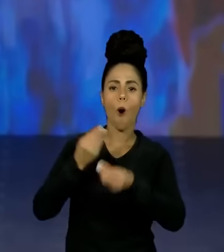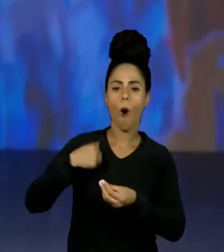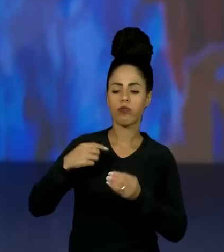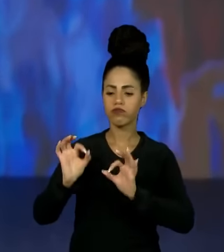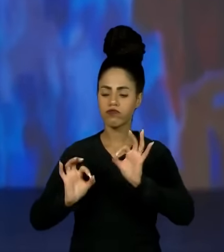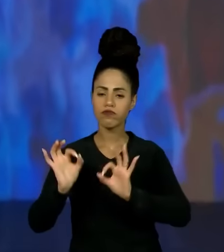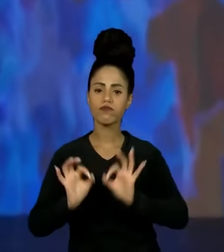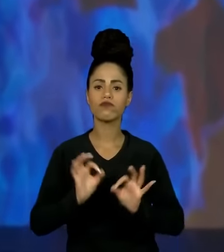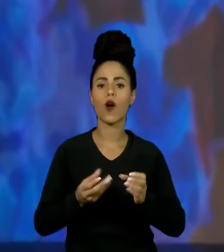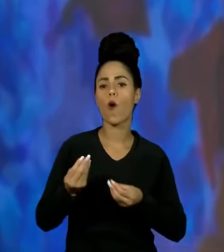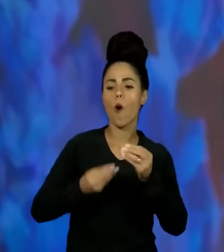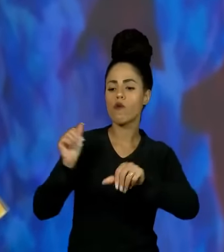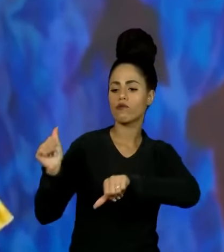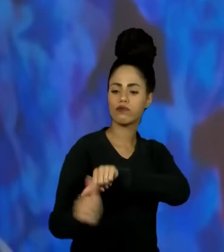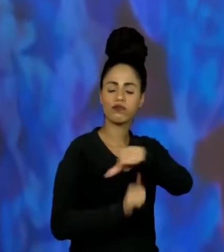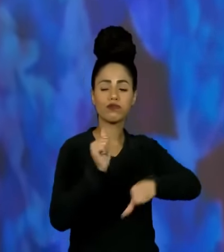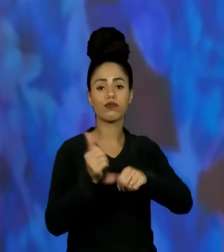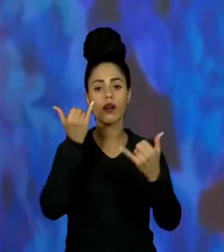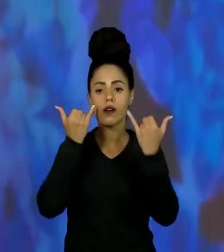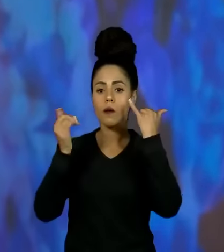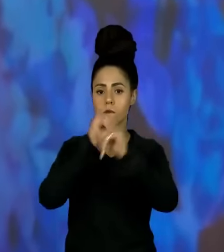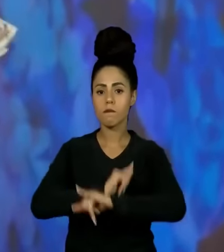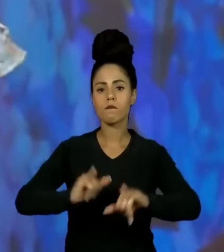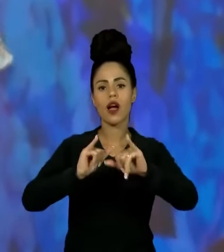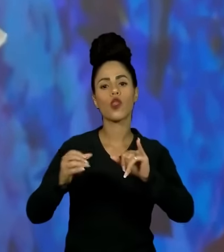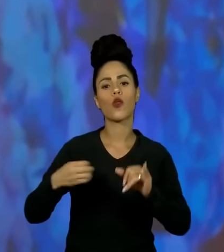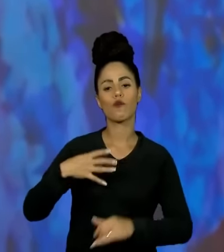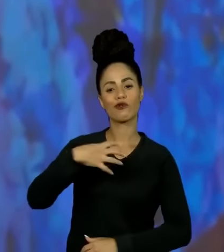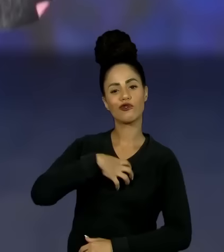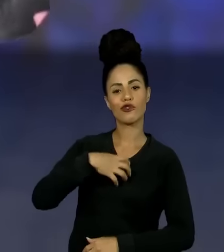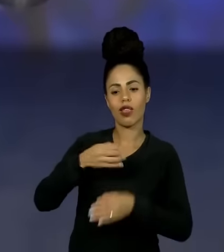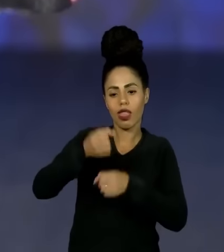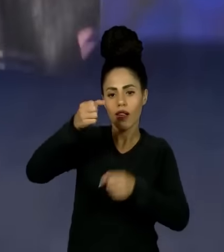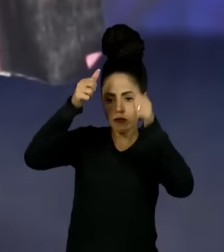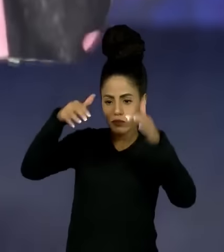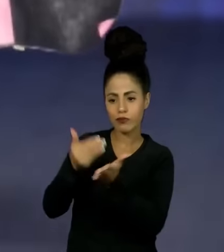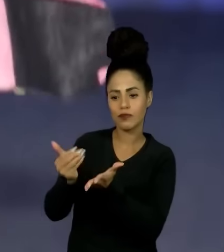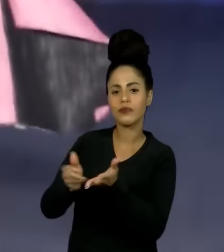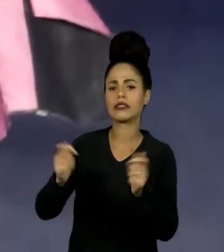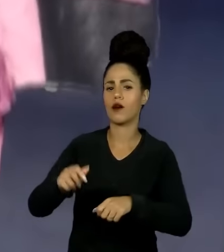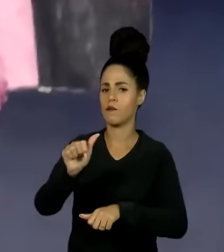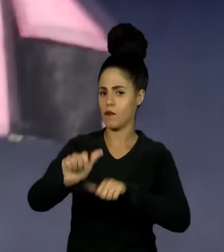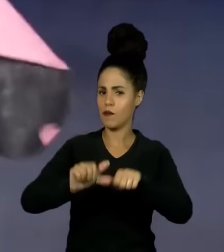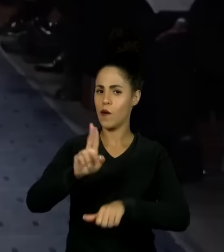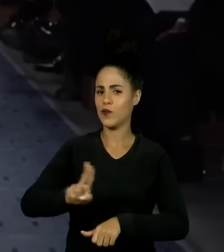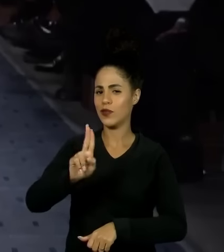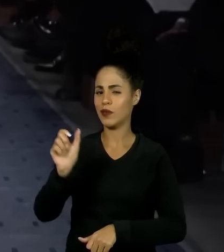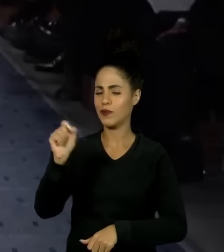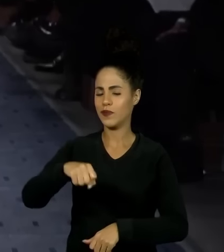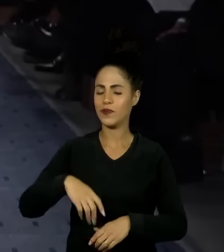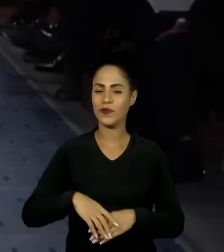moda e revoluciona ao dar novo destino a guarda-chuvas que iriam para o lixo.